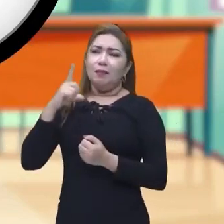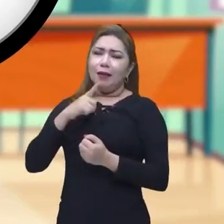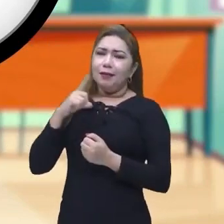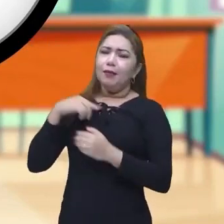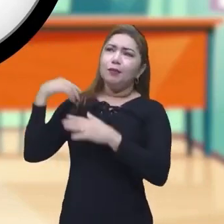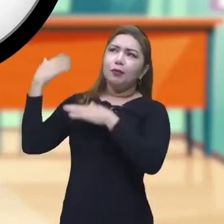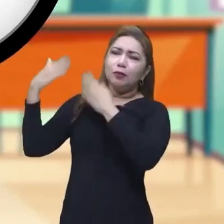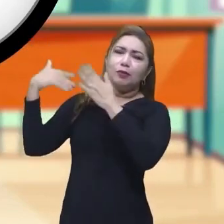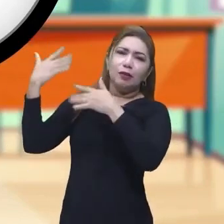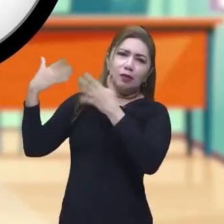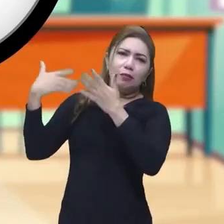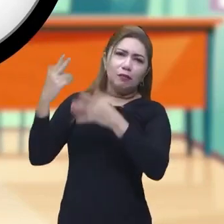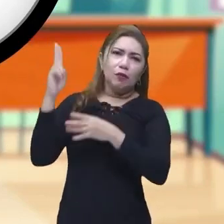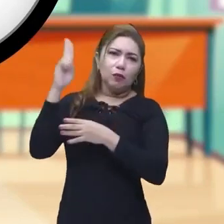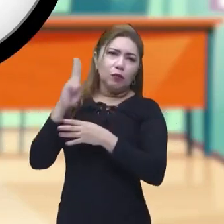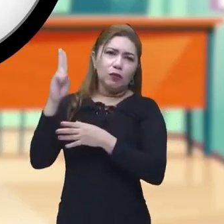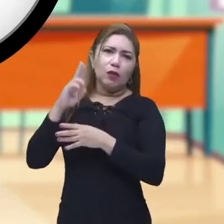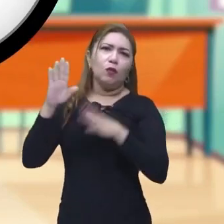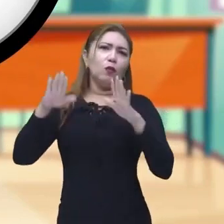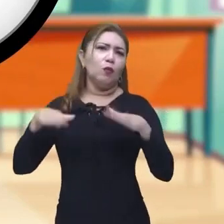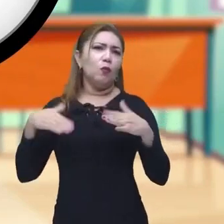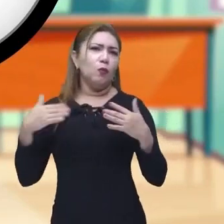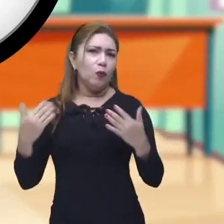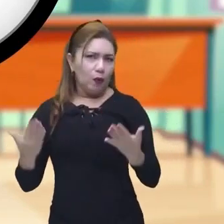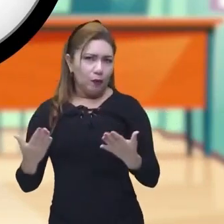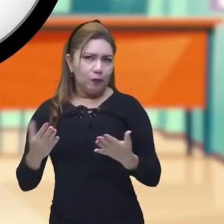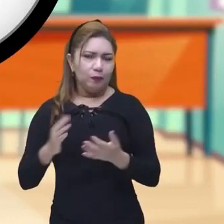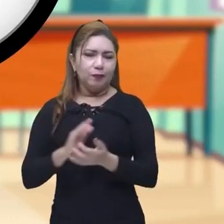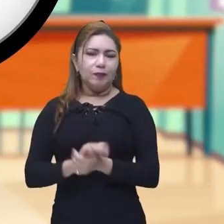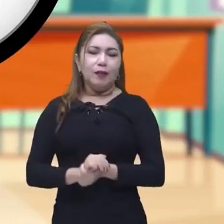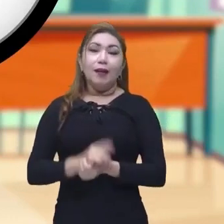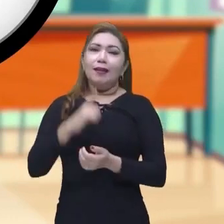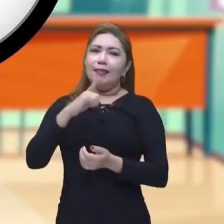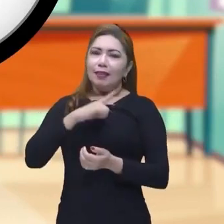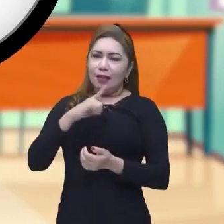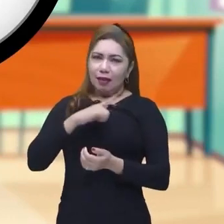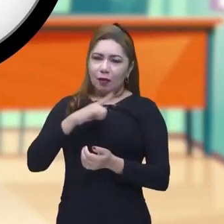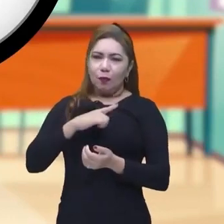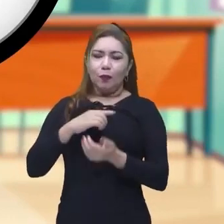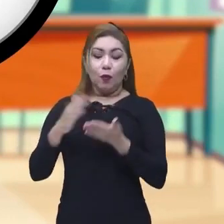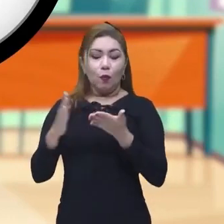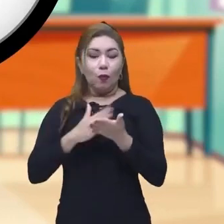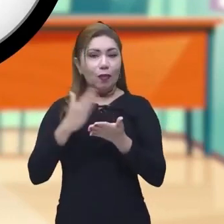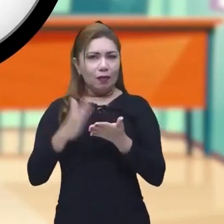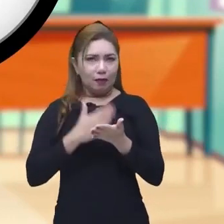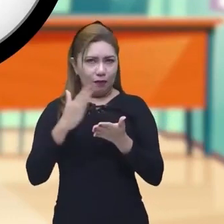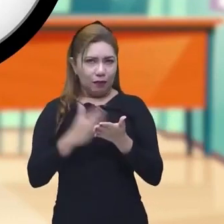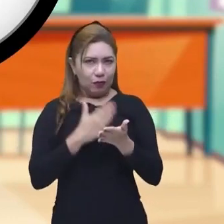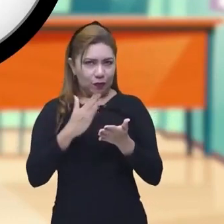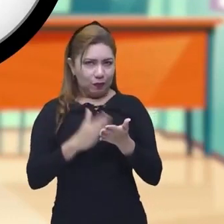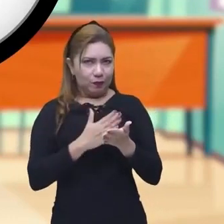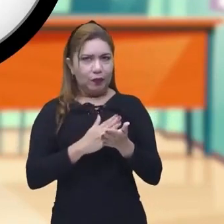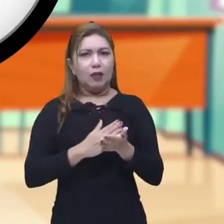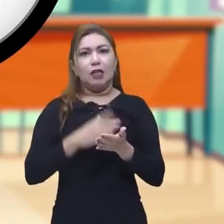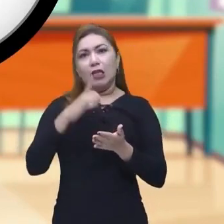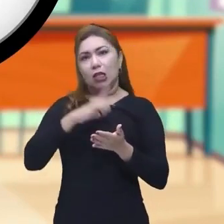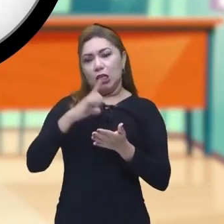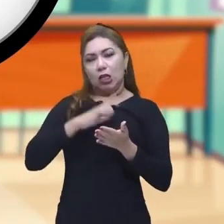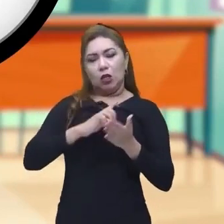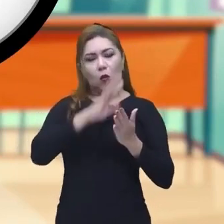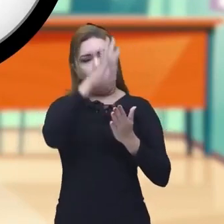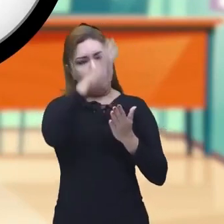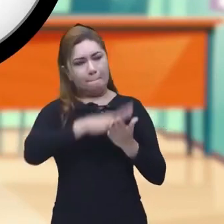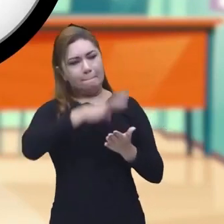com o passar dos anos, que é a agenda. O que é a agenda, professor, basicamente? Ela é um recurso que você utiliza para fazer